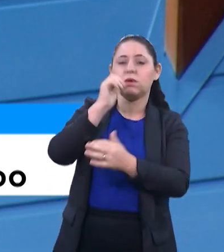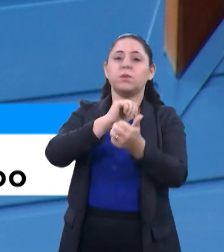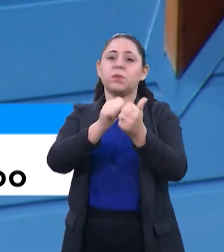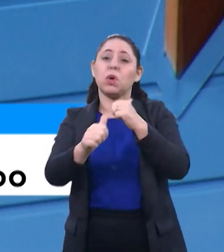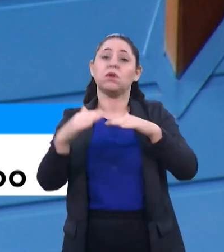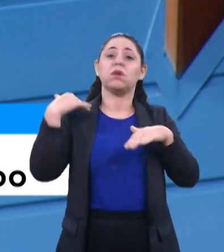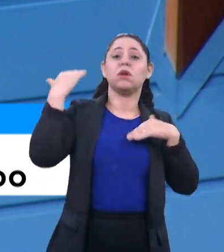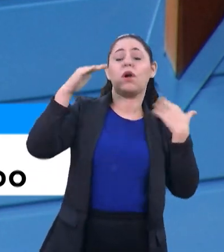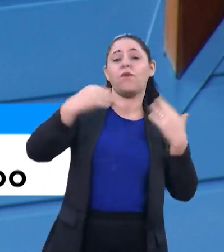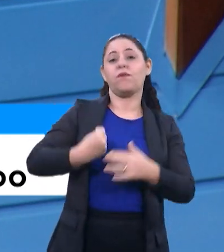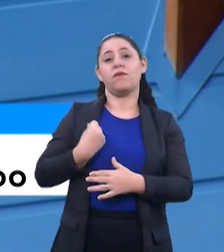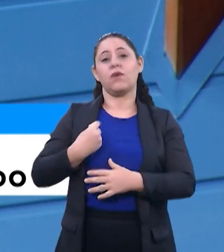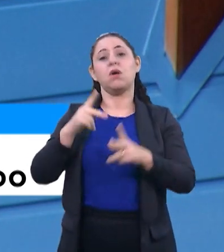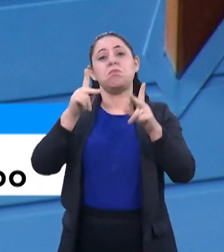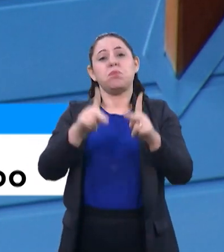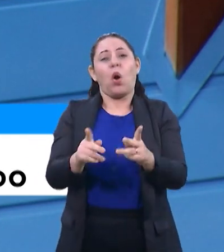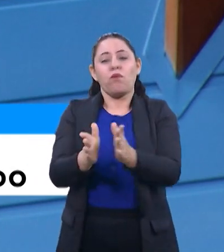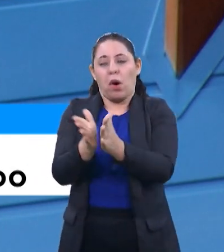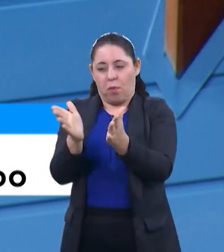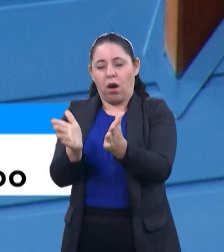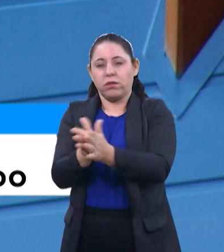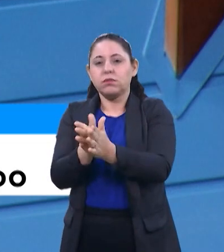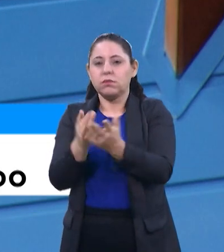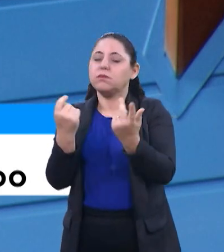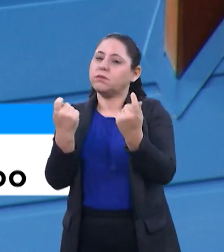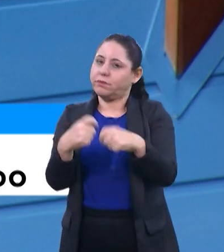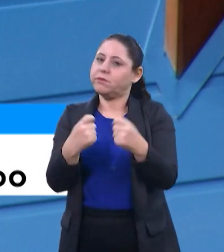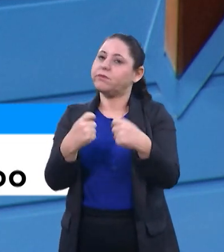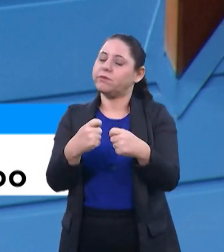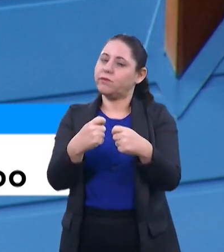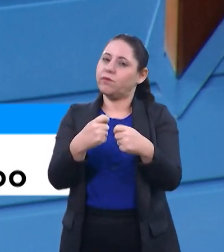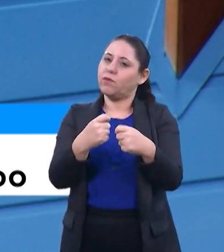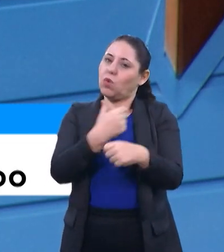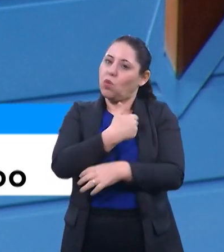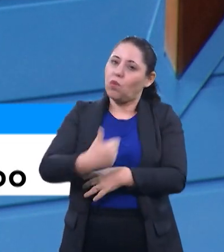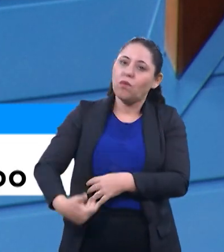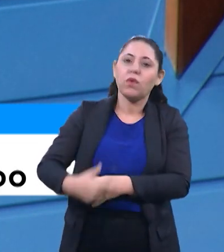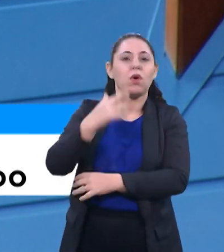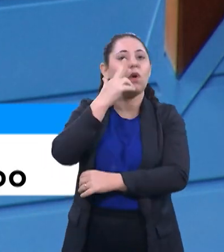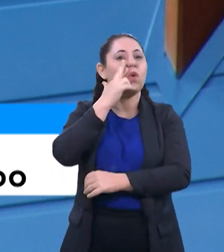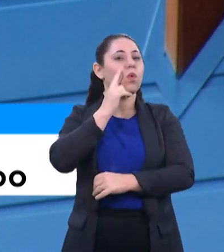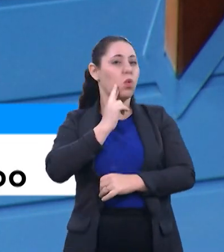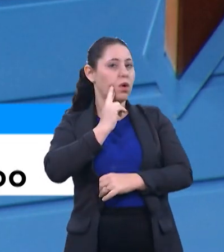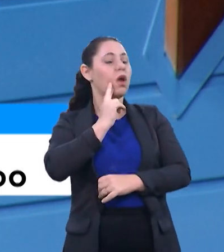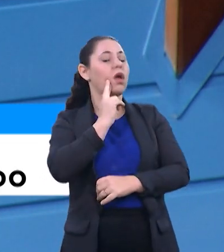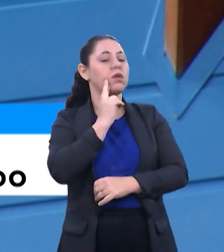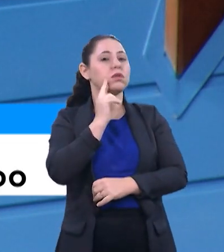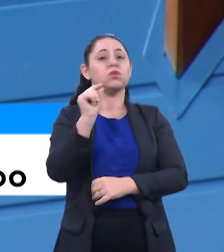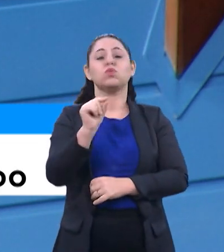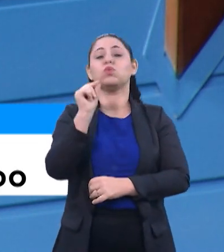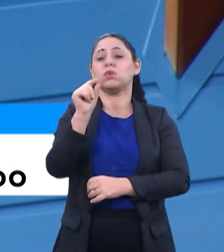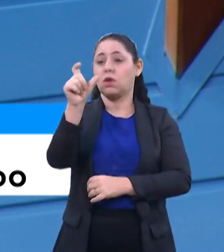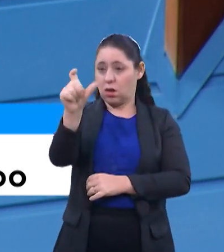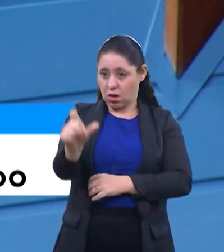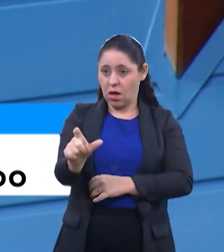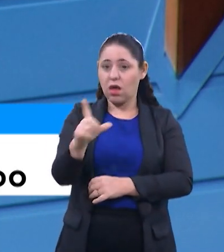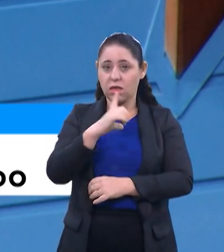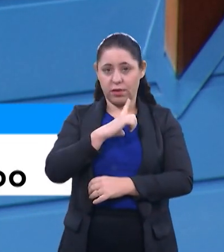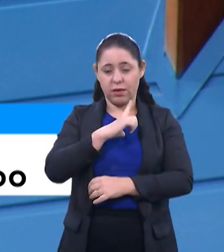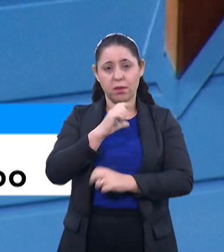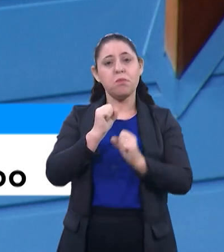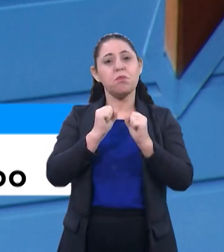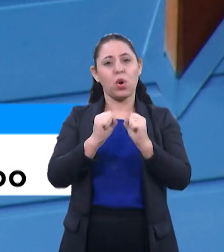do lazer, da vida do povo mais simples, por parte do governador Eduardo Correia Riedel, a